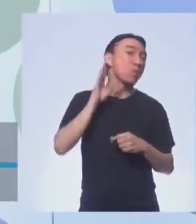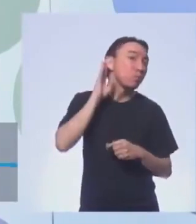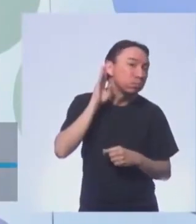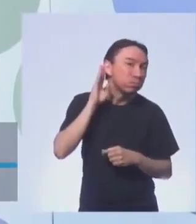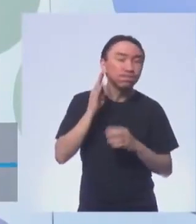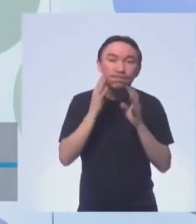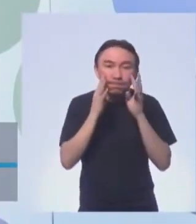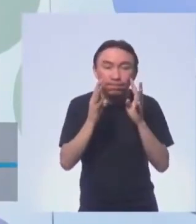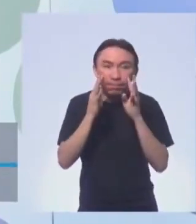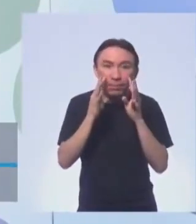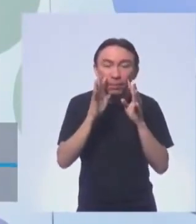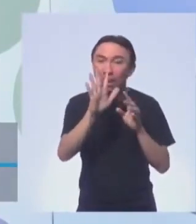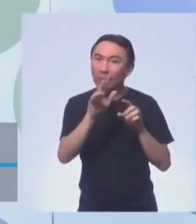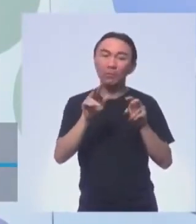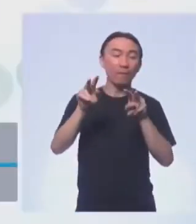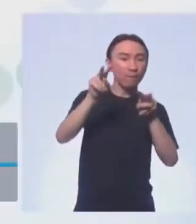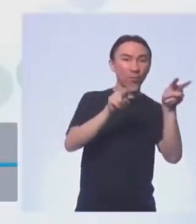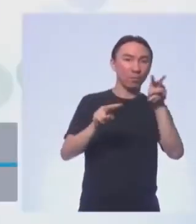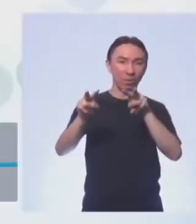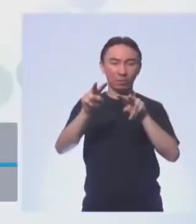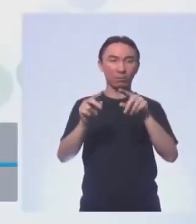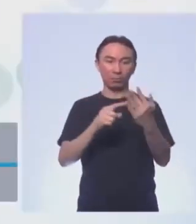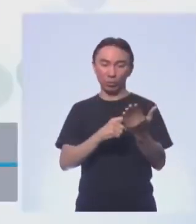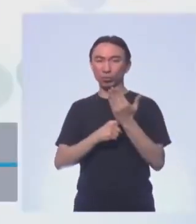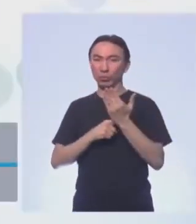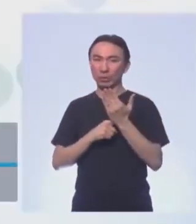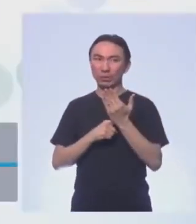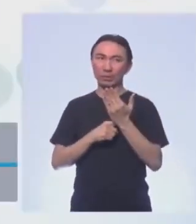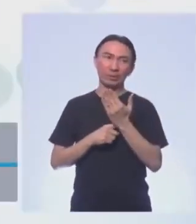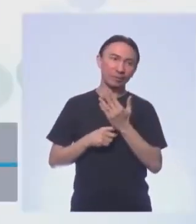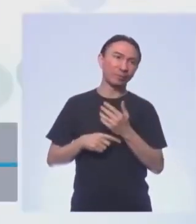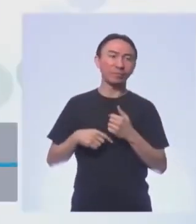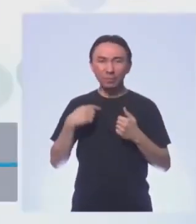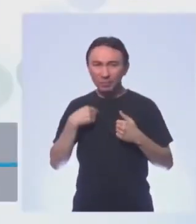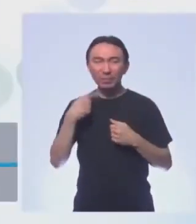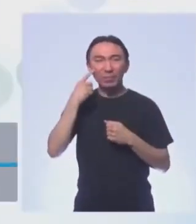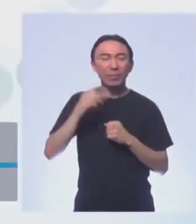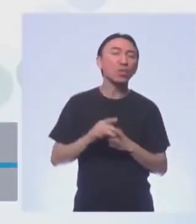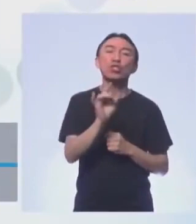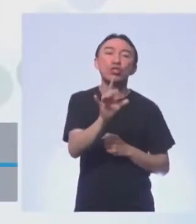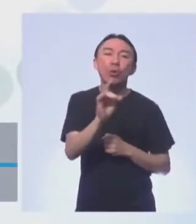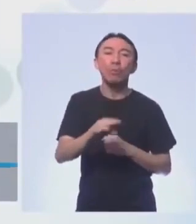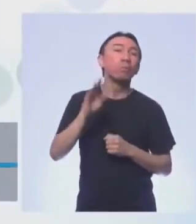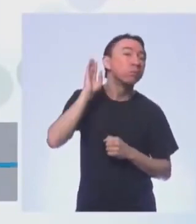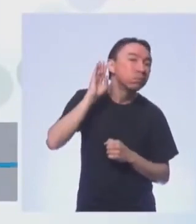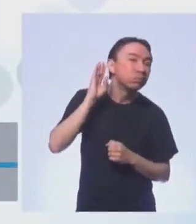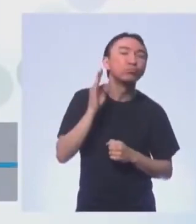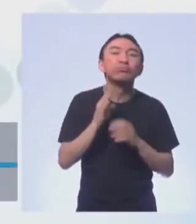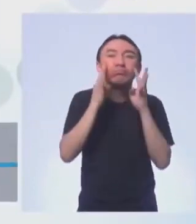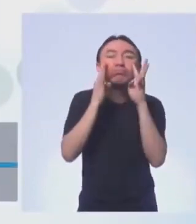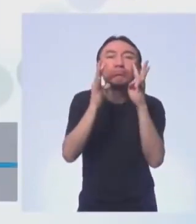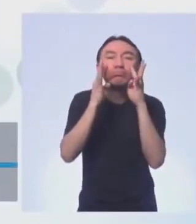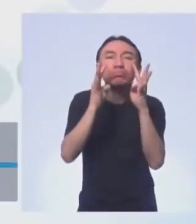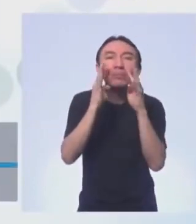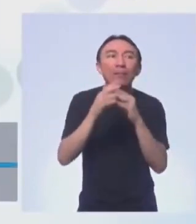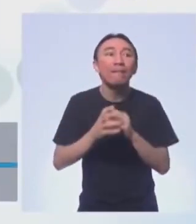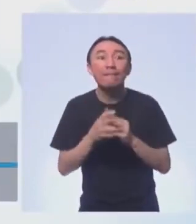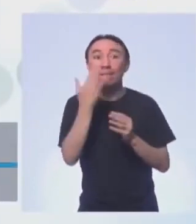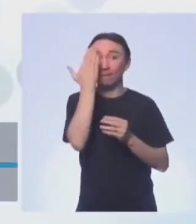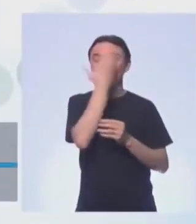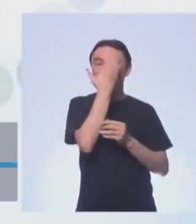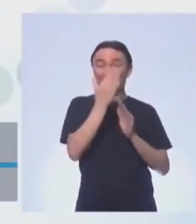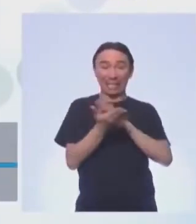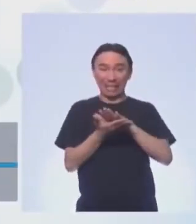o visual também ajuda. Eu tenho que estar associado aos dois. Se eu fico ouvindo muito e não consigo ver nada, eu tenho mais